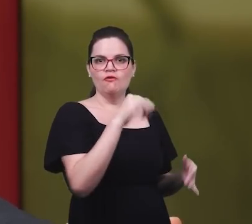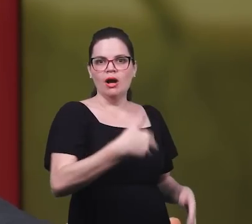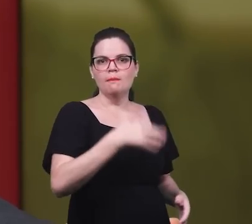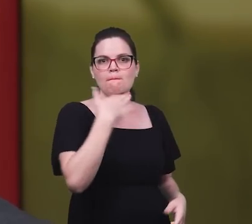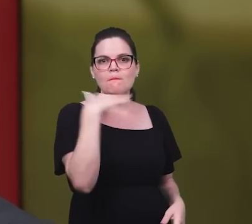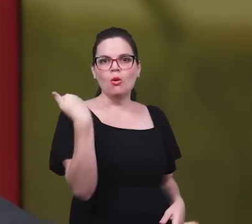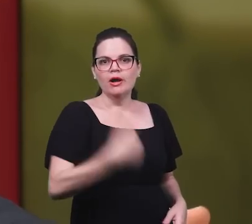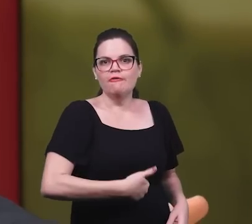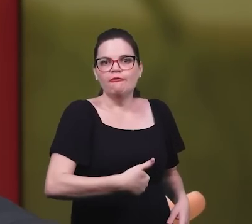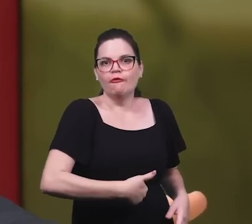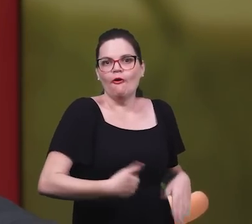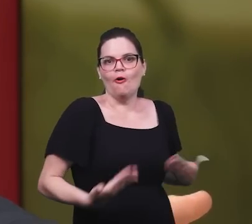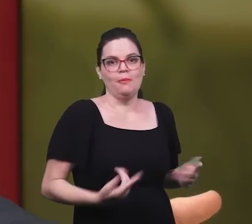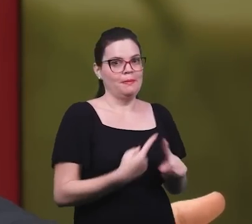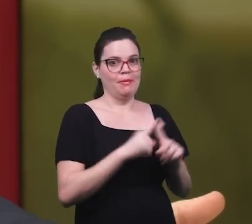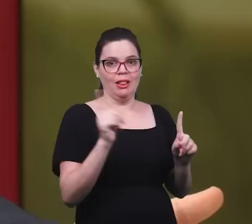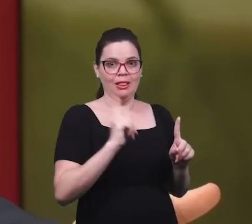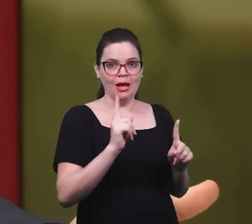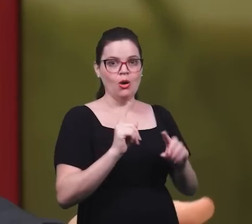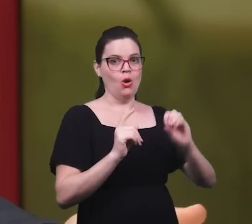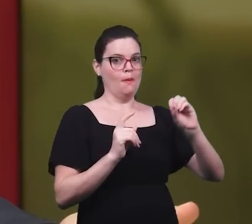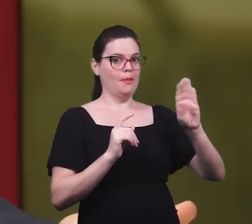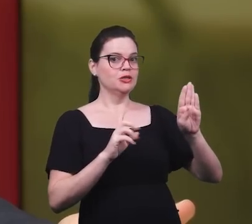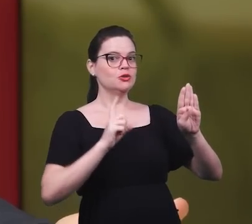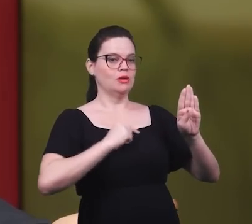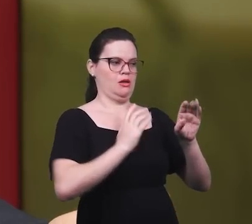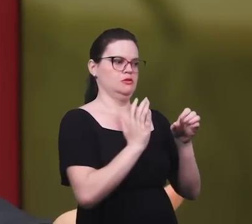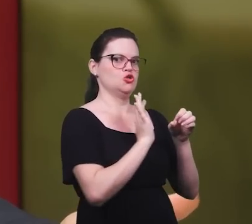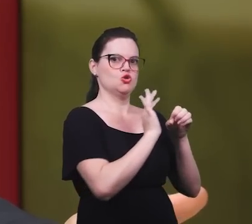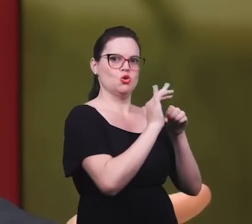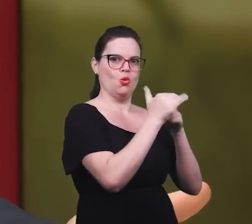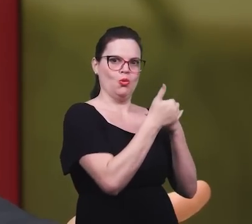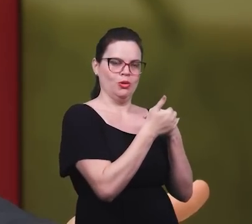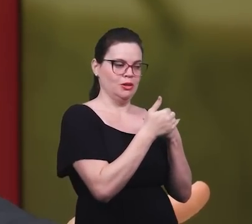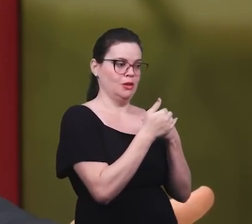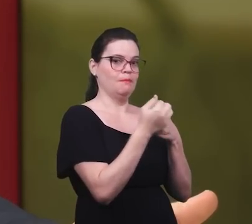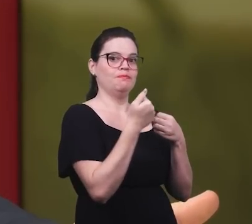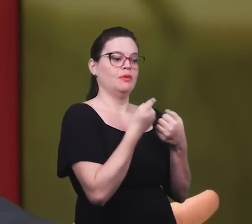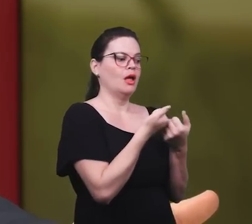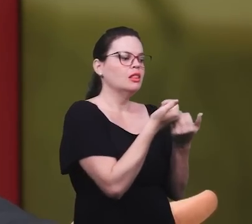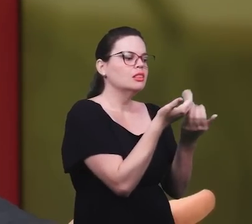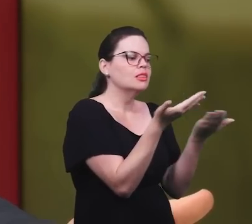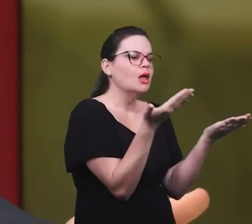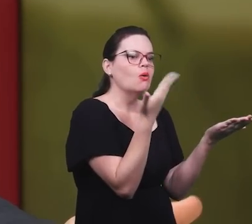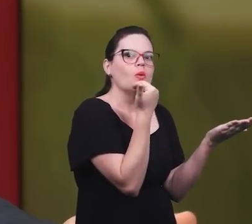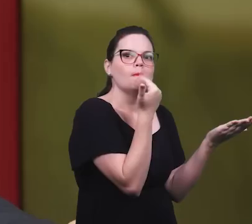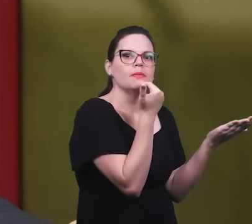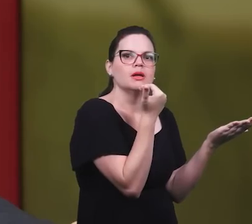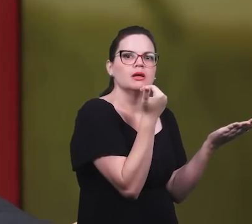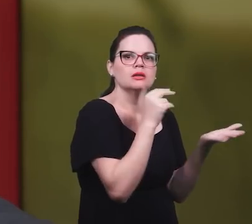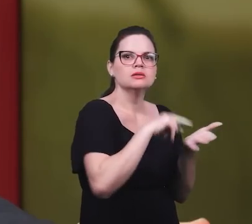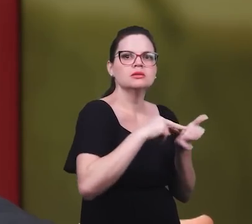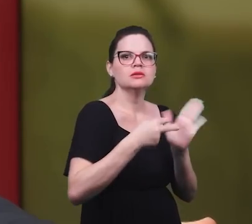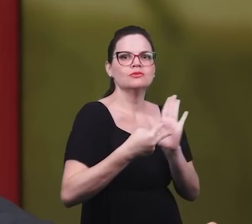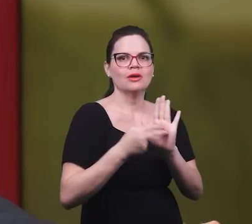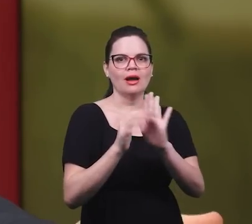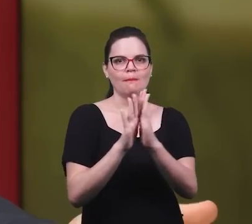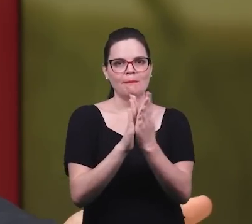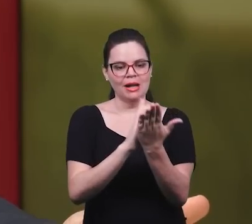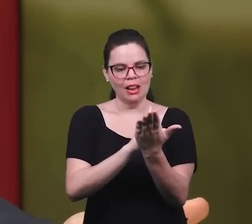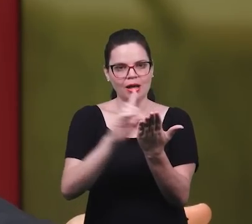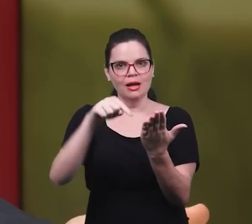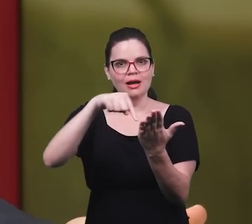né? Então, em primeiro lugar, é esconder no coração, né? Escondi a tua palavra no meu coração, é guardar a profecia, não é? É